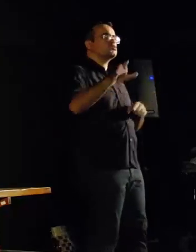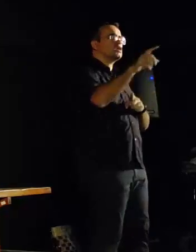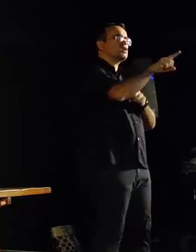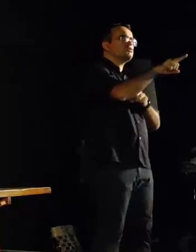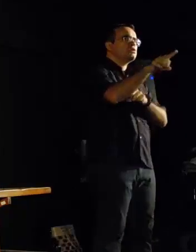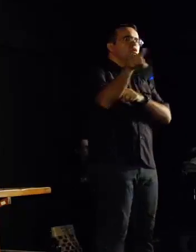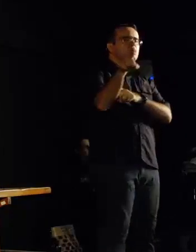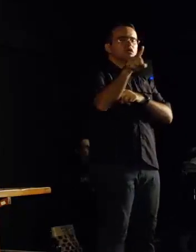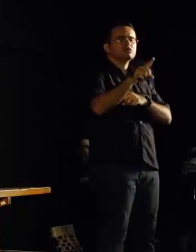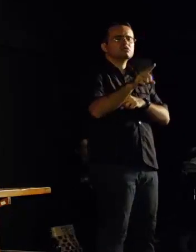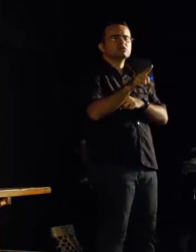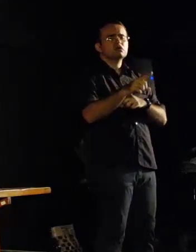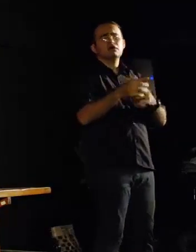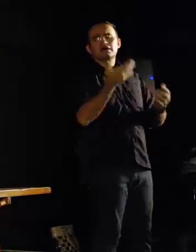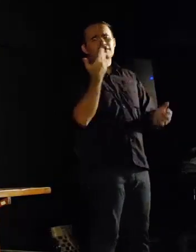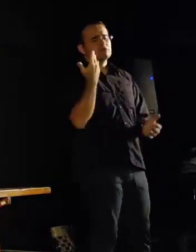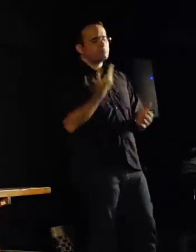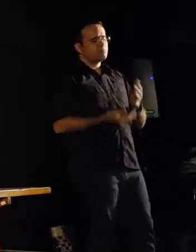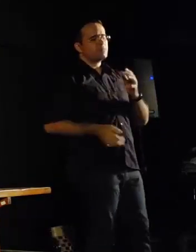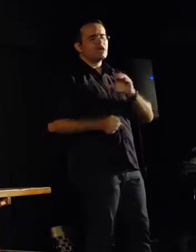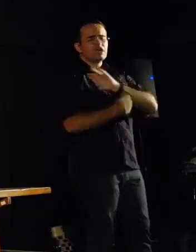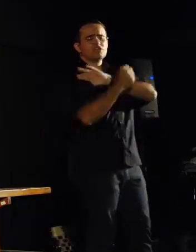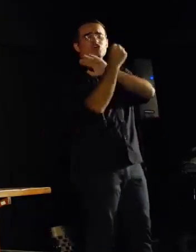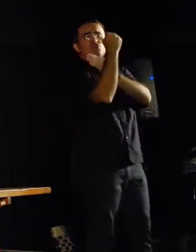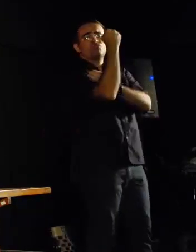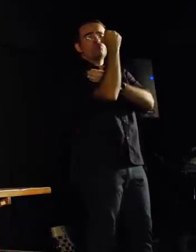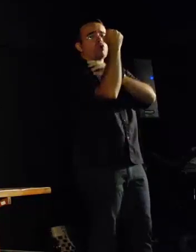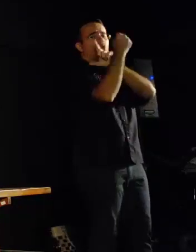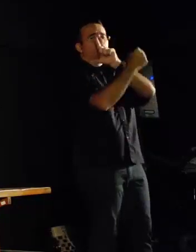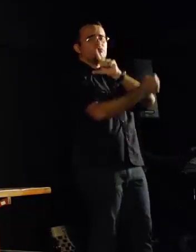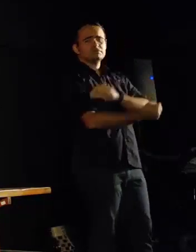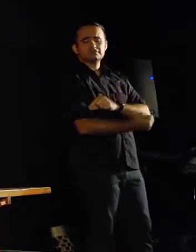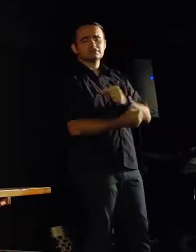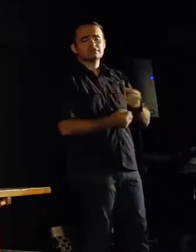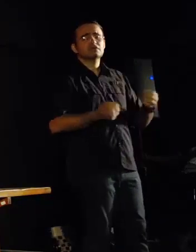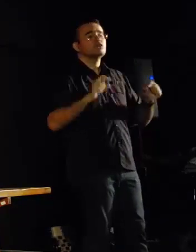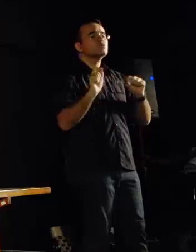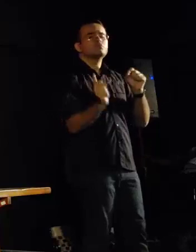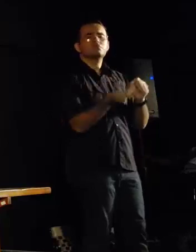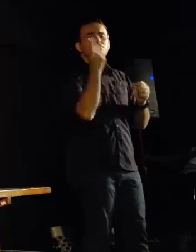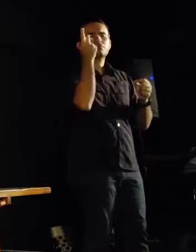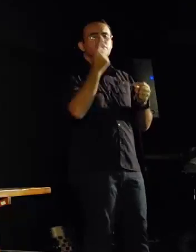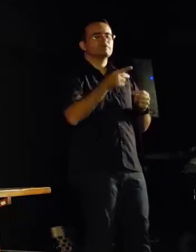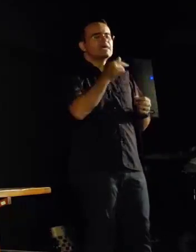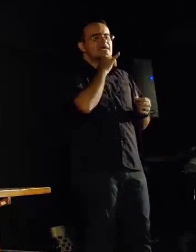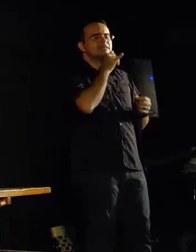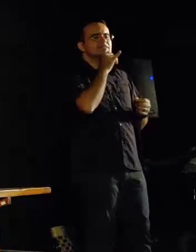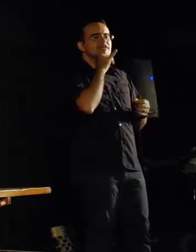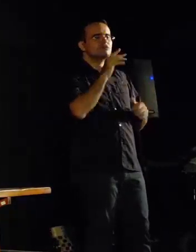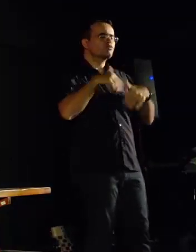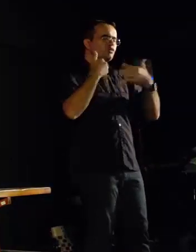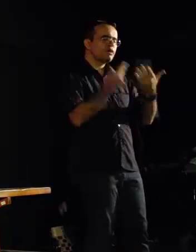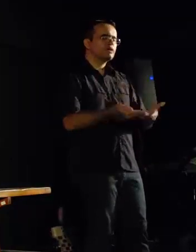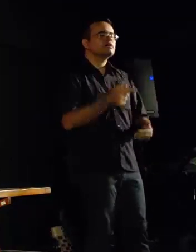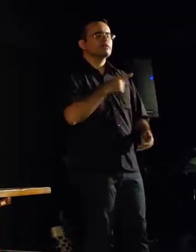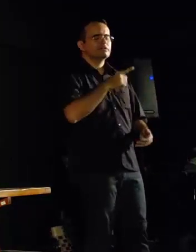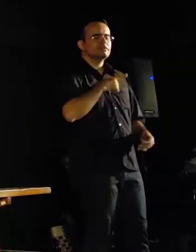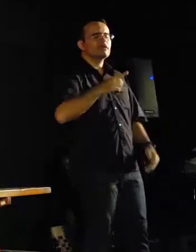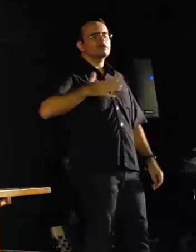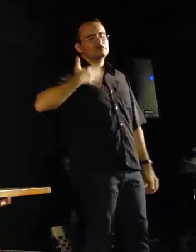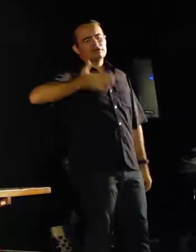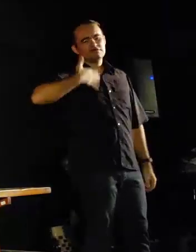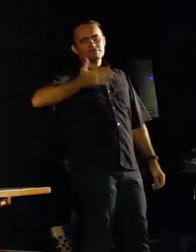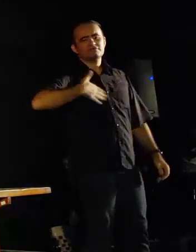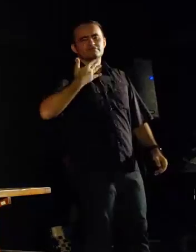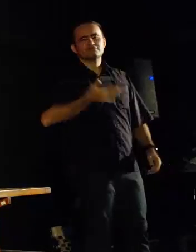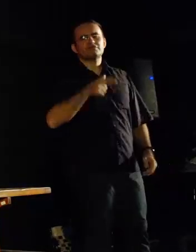é claro que isso perde completamente a força. Por que isso? Porque talvez nós tenhamos ainda receio de dizer claramente o que